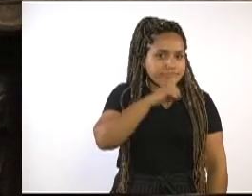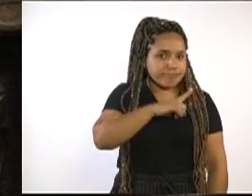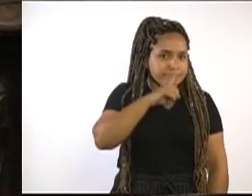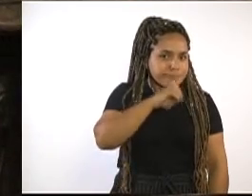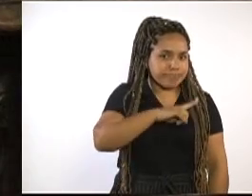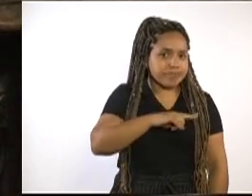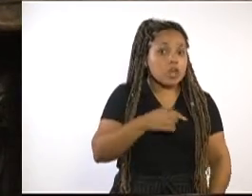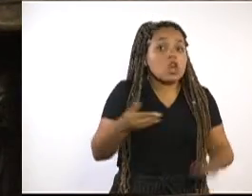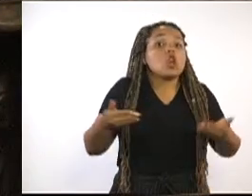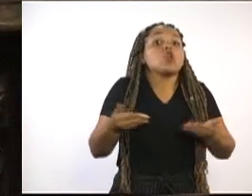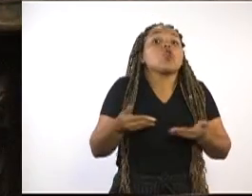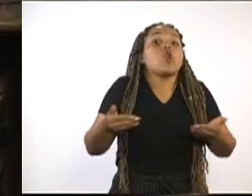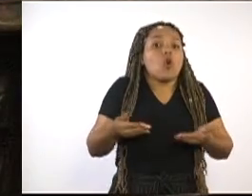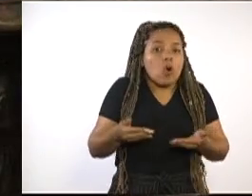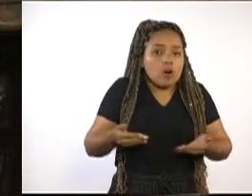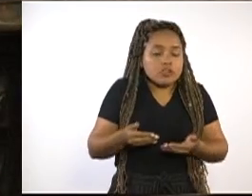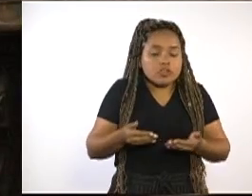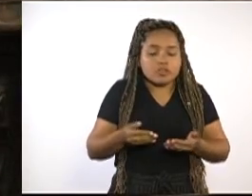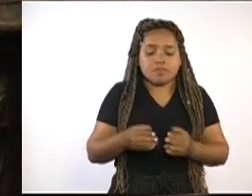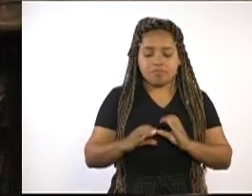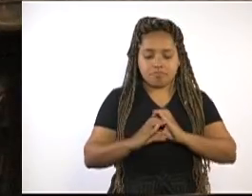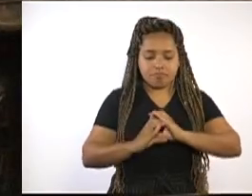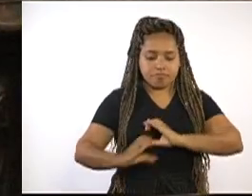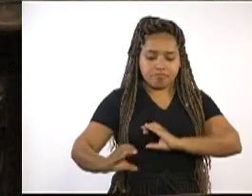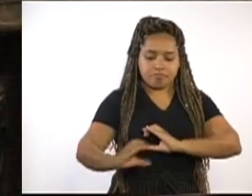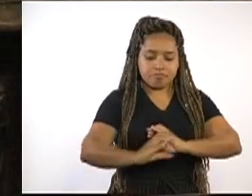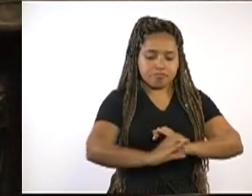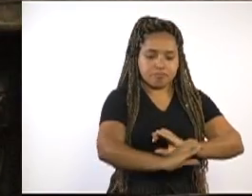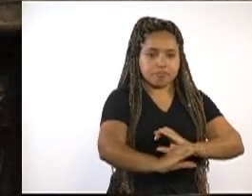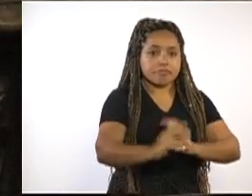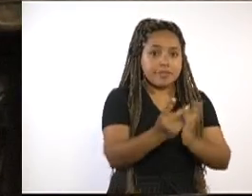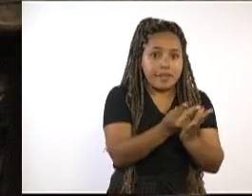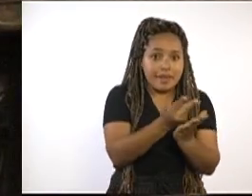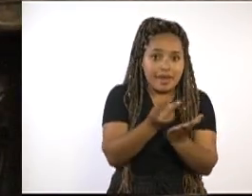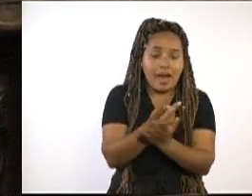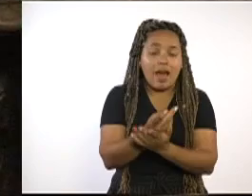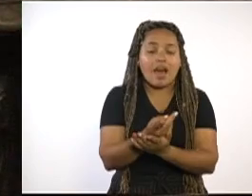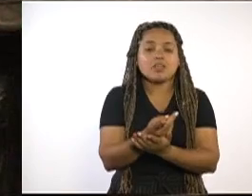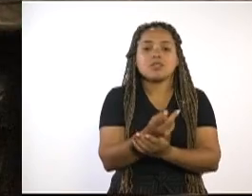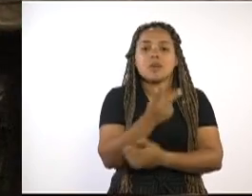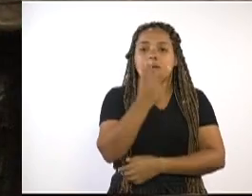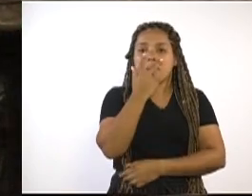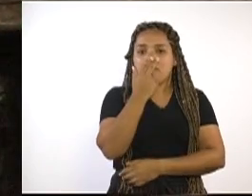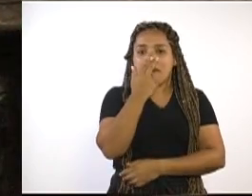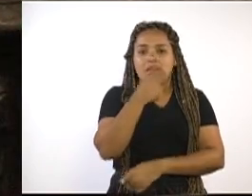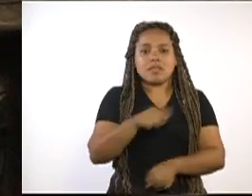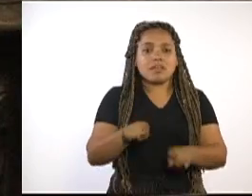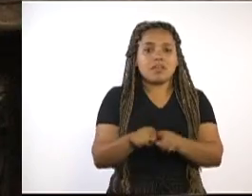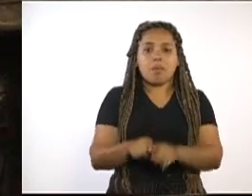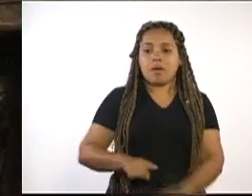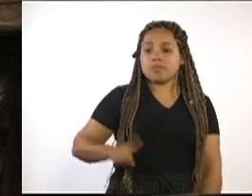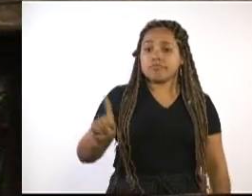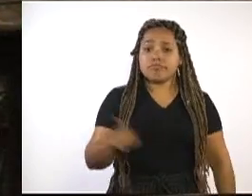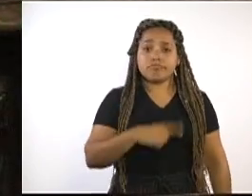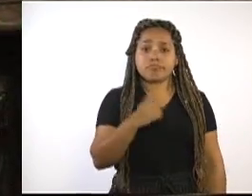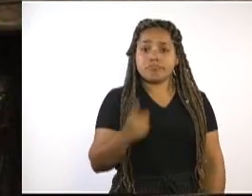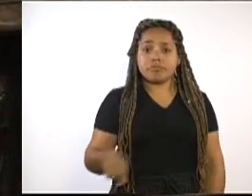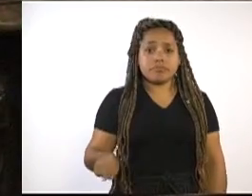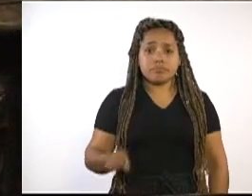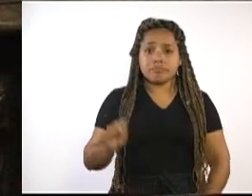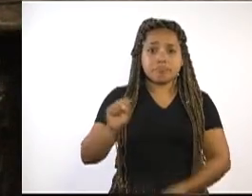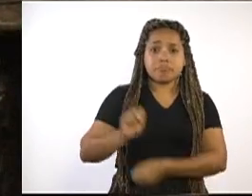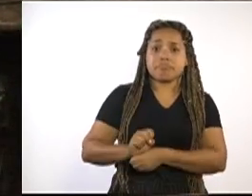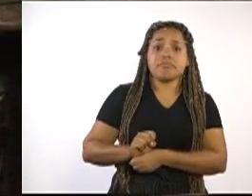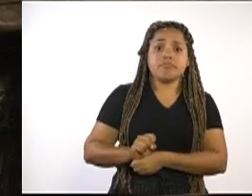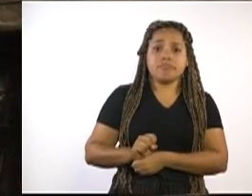além de ser mal dimensionada, está totalmente obsoleta. Totalmente